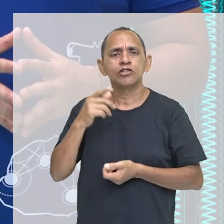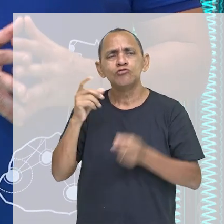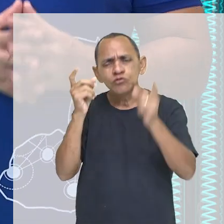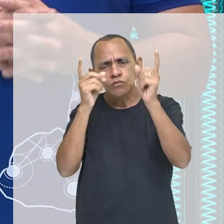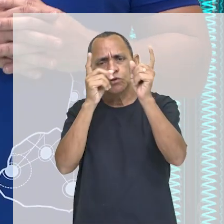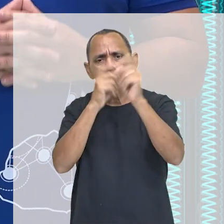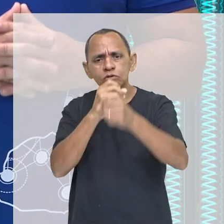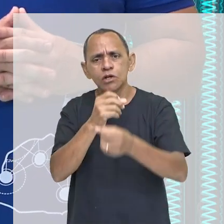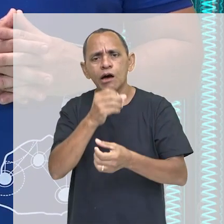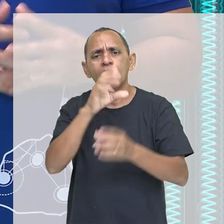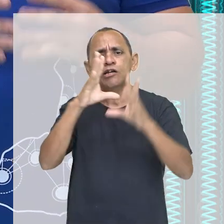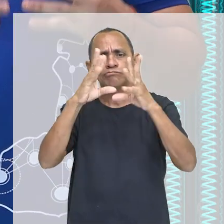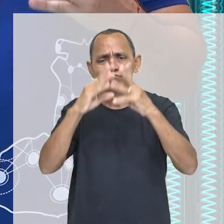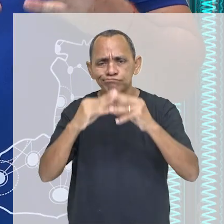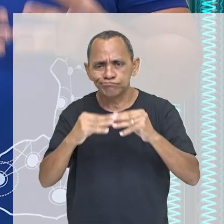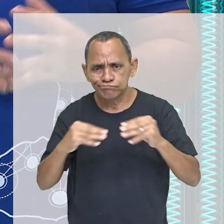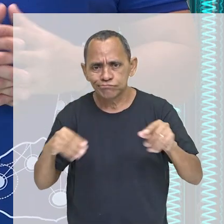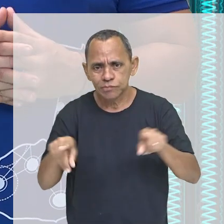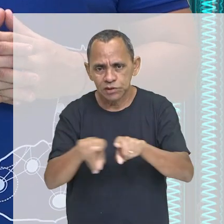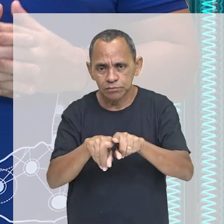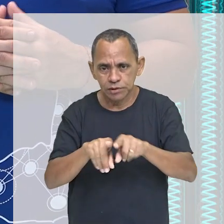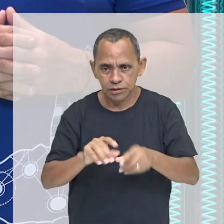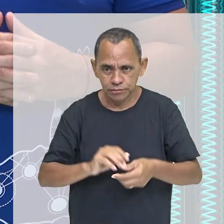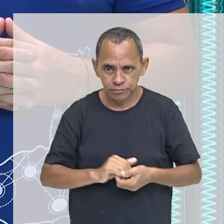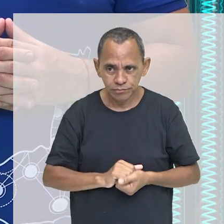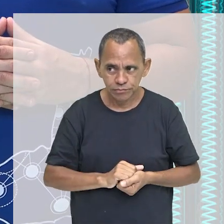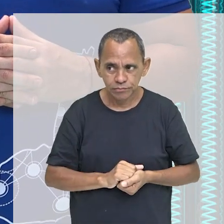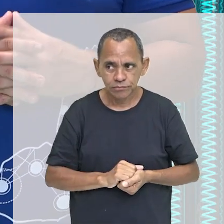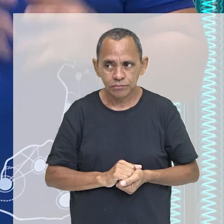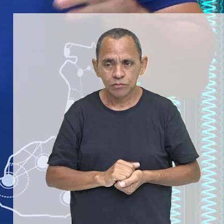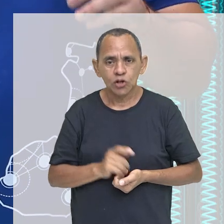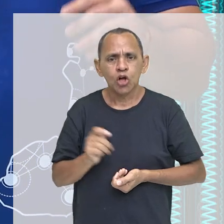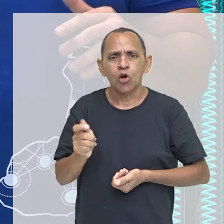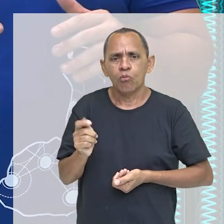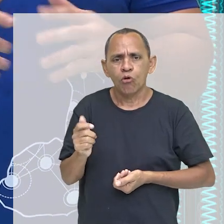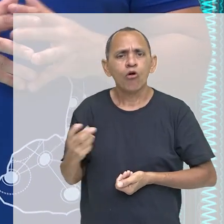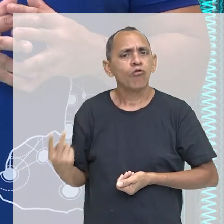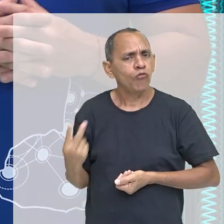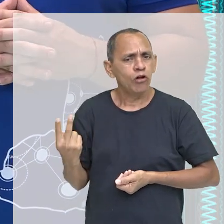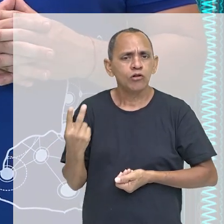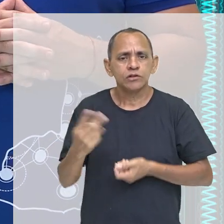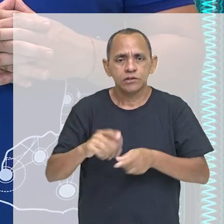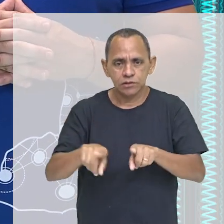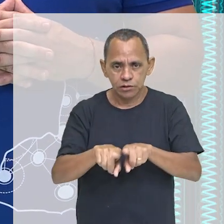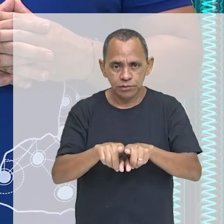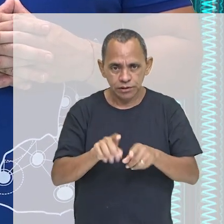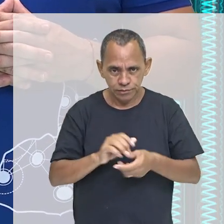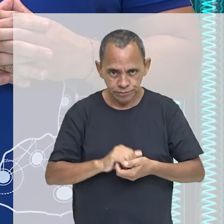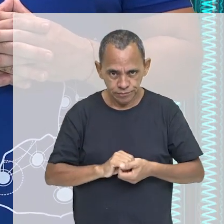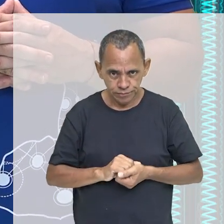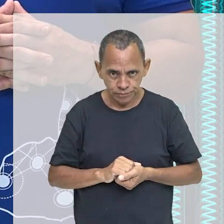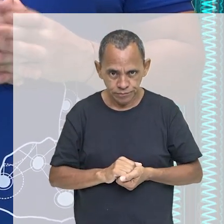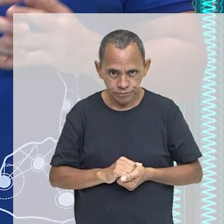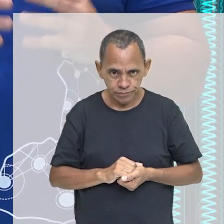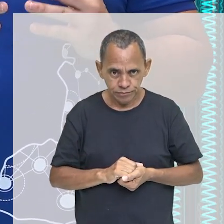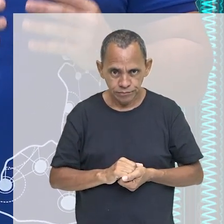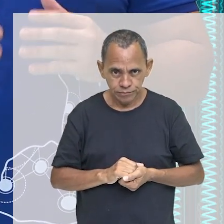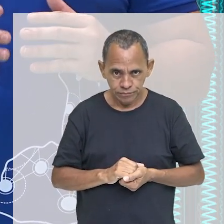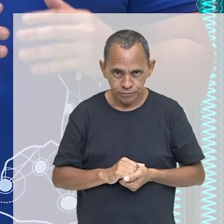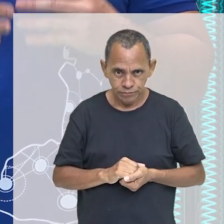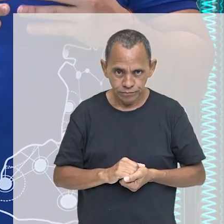Continuando. Efforts by indigenous communities today to reclaim